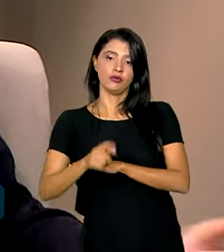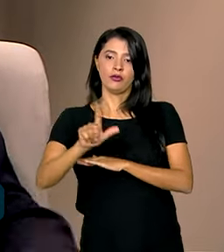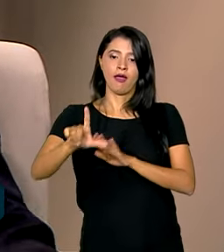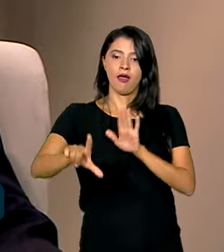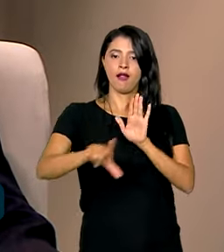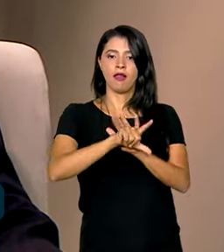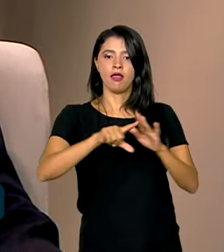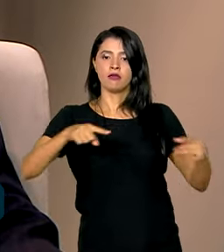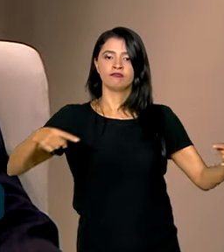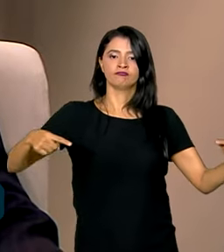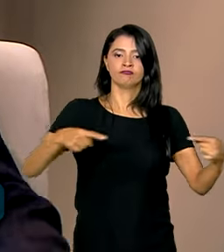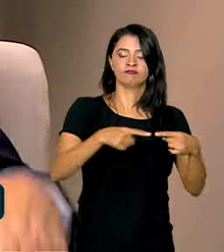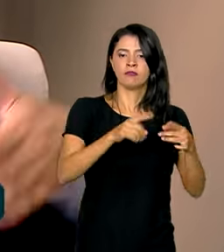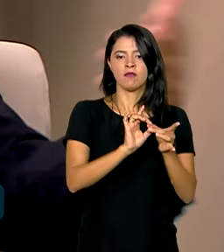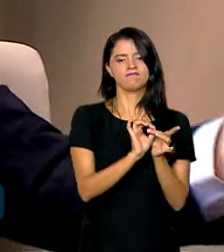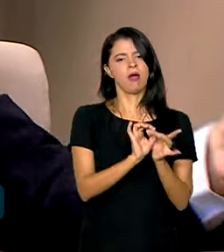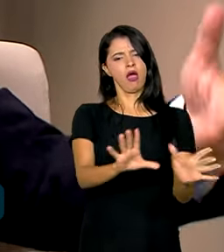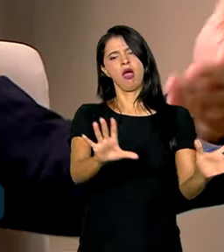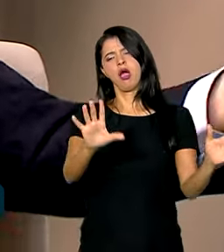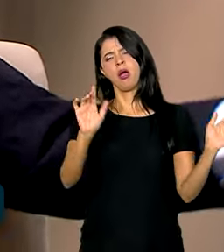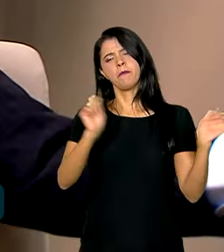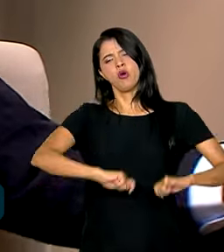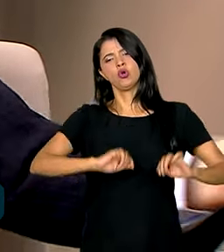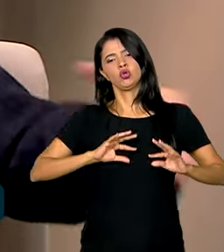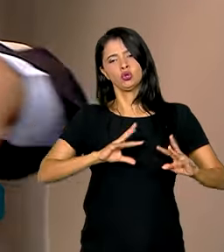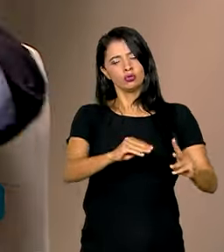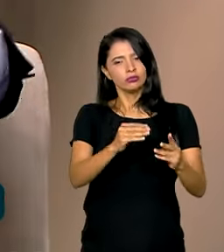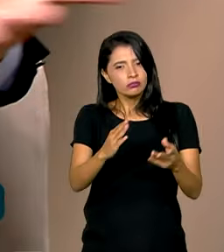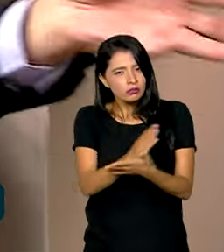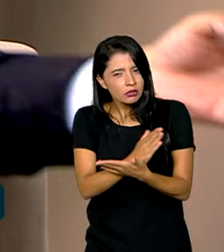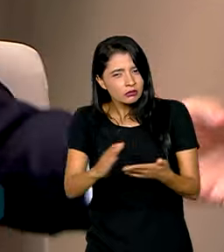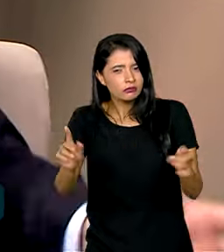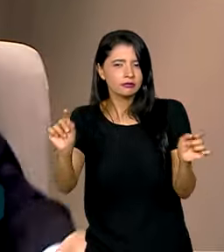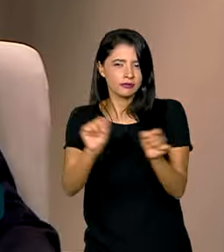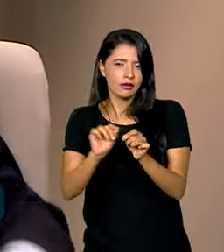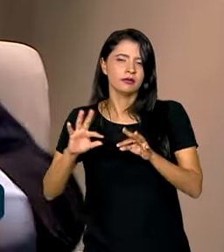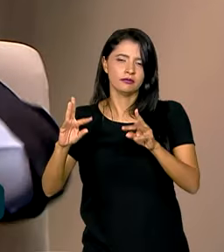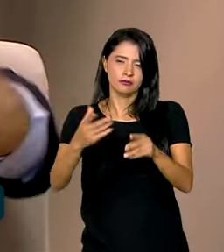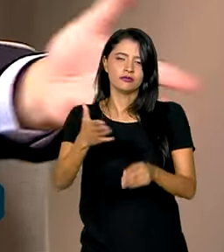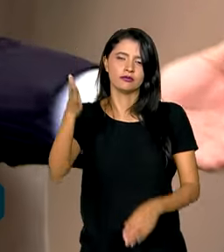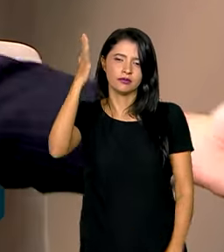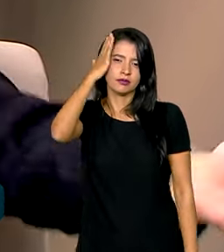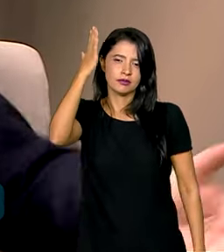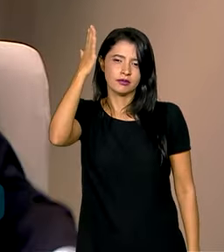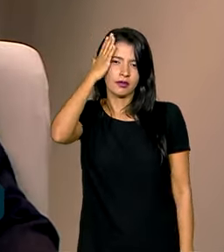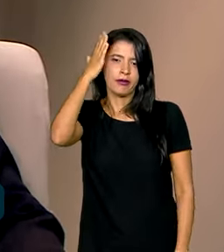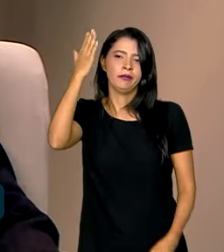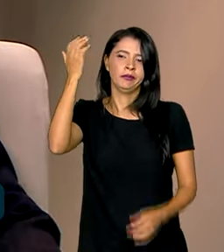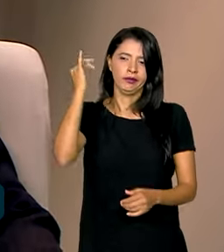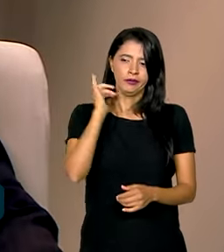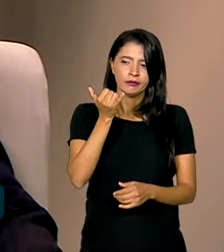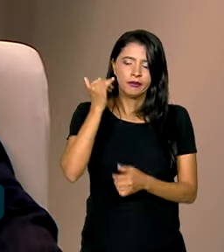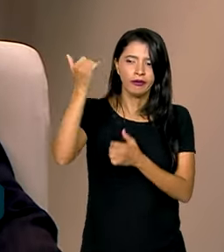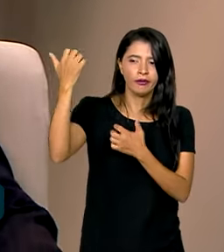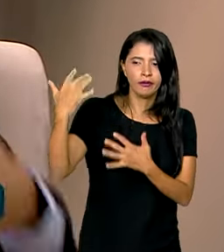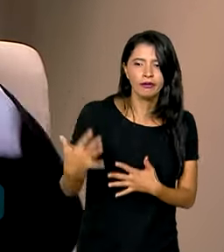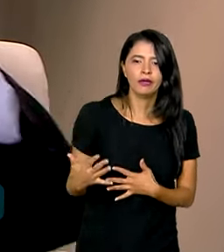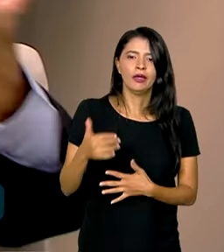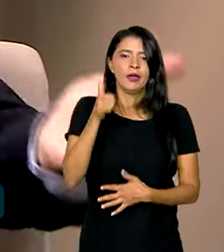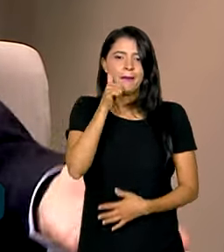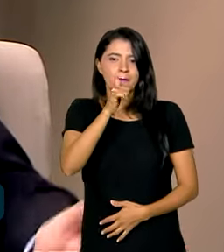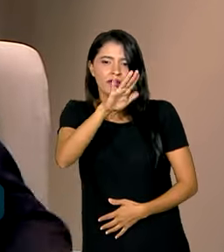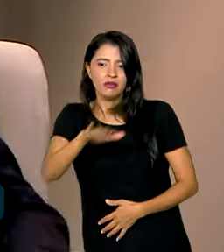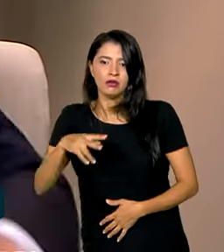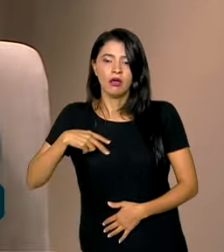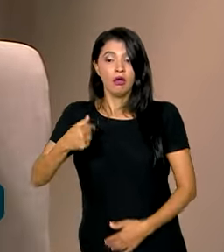que infelizmente em alguns sentidos tem sido, né? Todo mundo sabe disso, todo mundo tem relatos de meninas, e eu